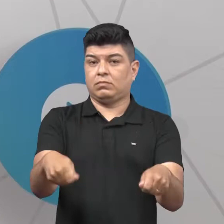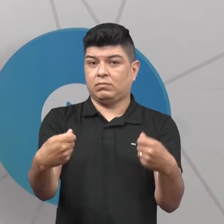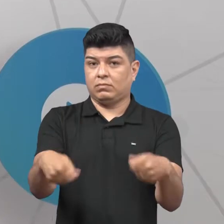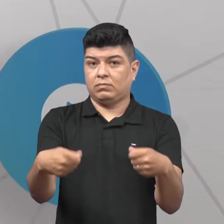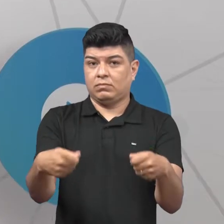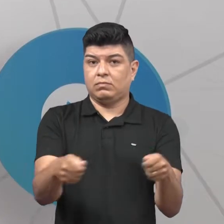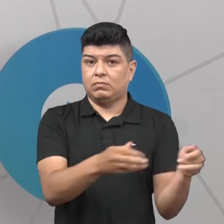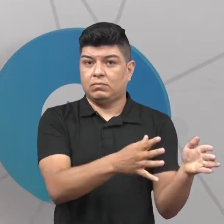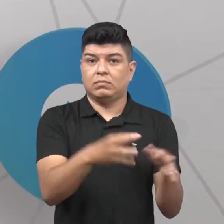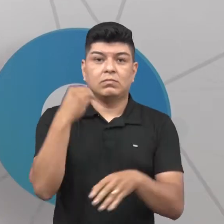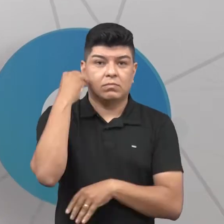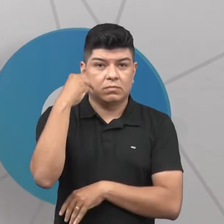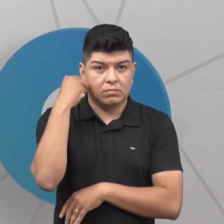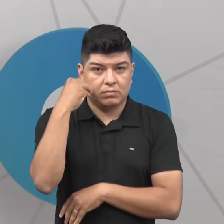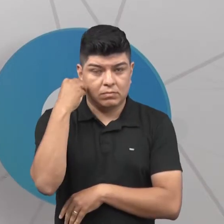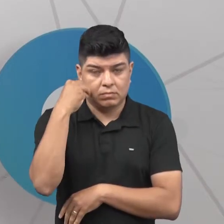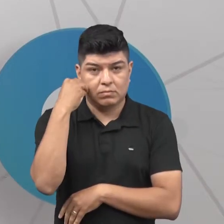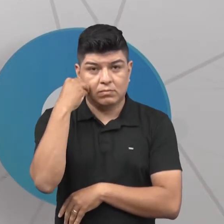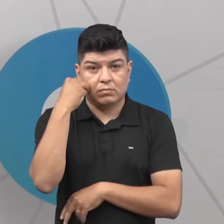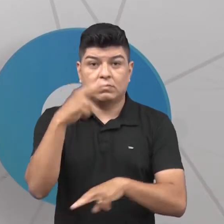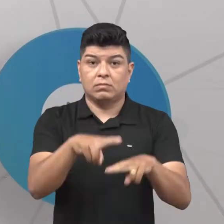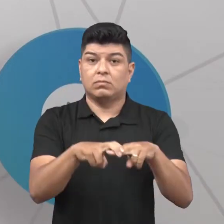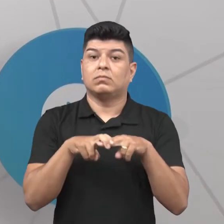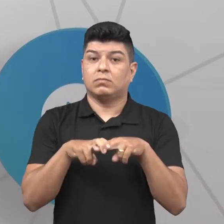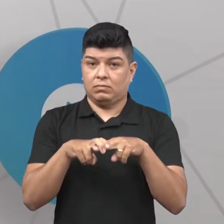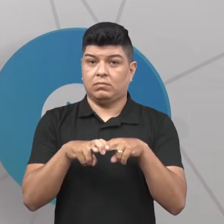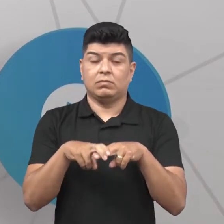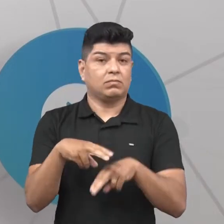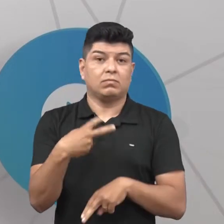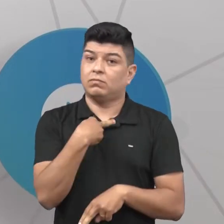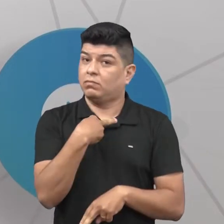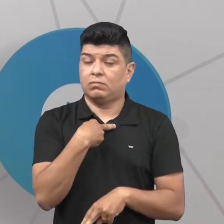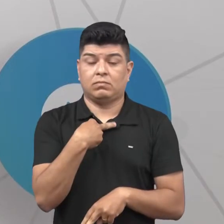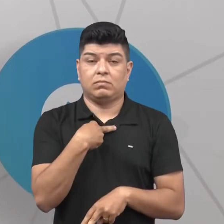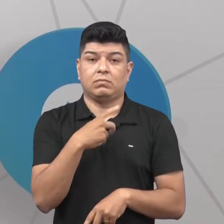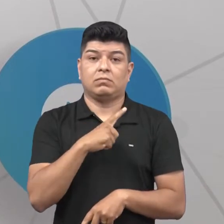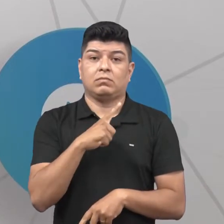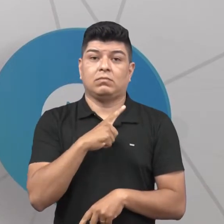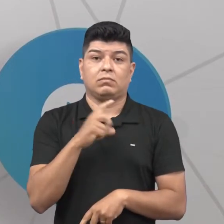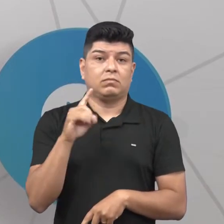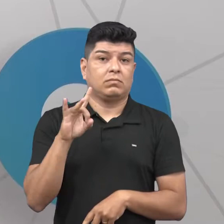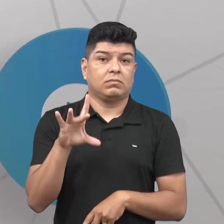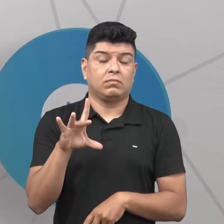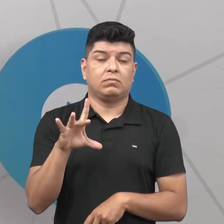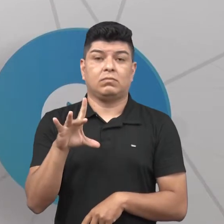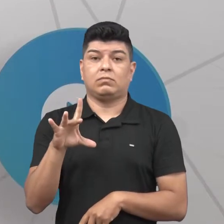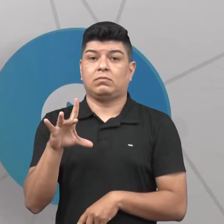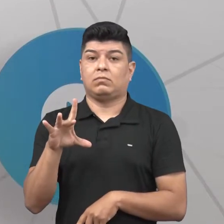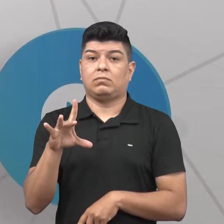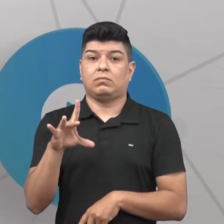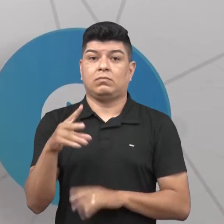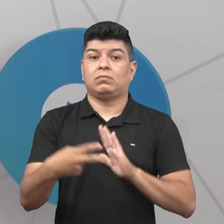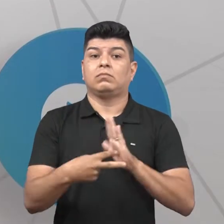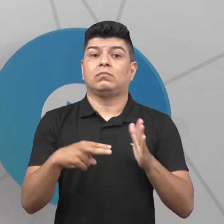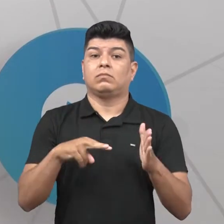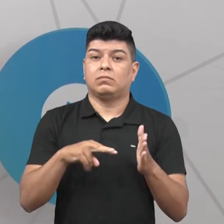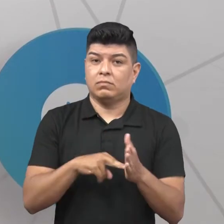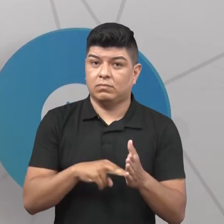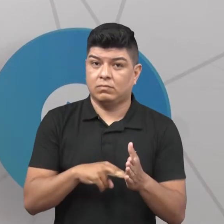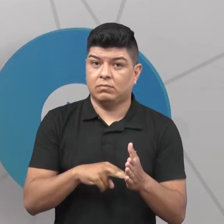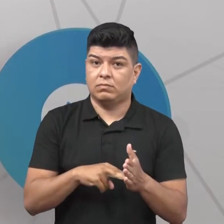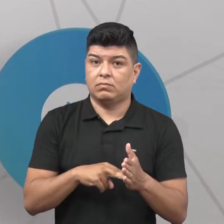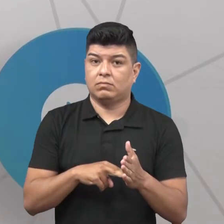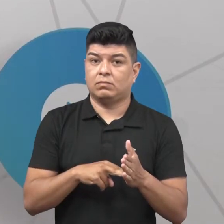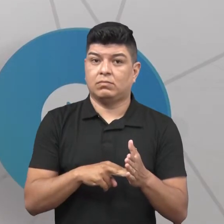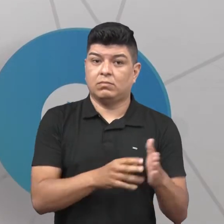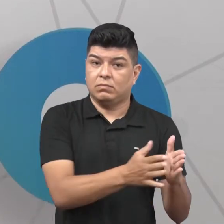por experimentação. Então, não pode existir apenas dos sentidos. Começa